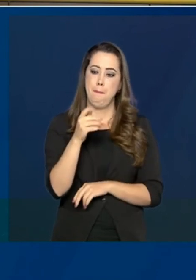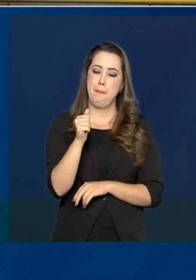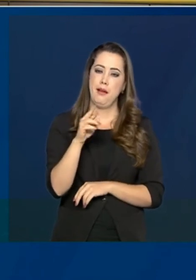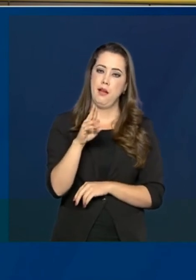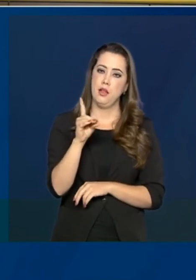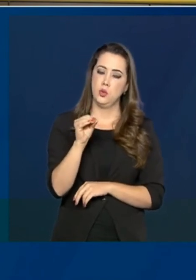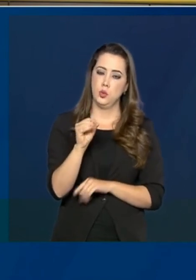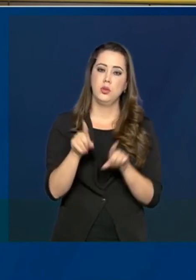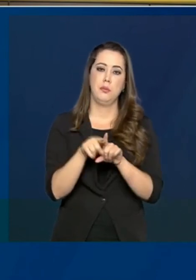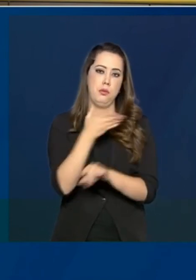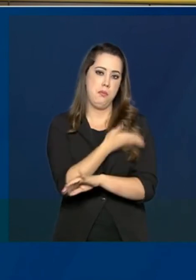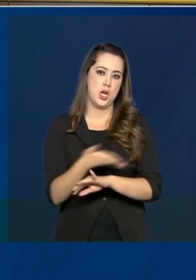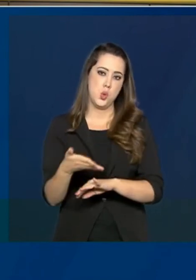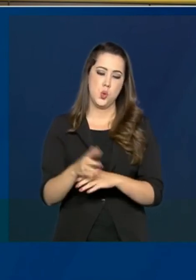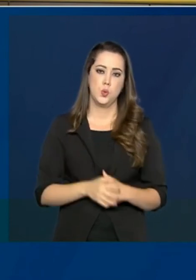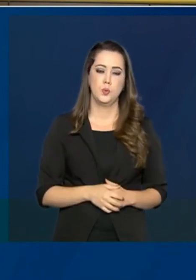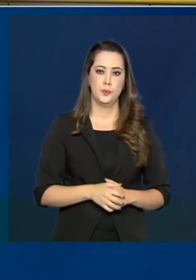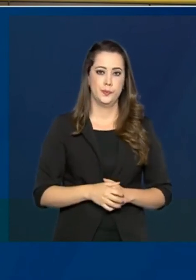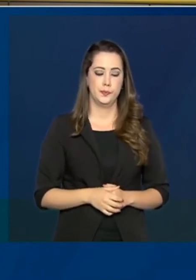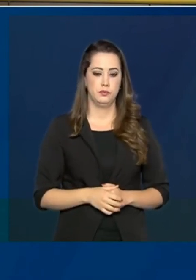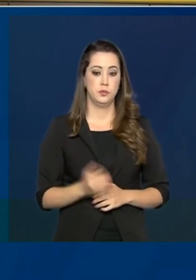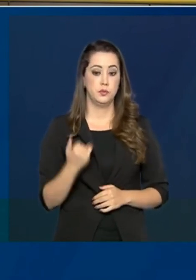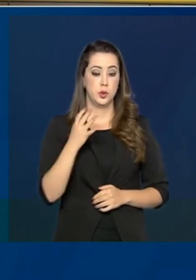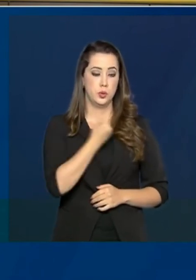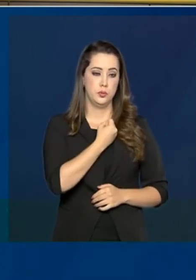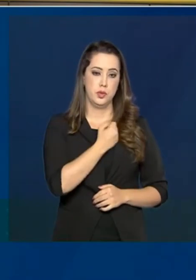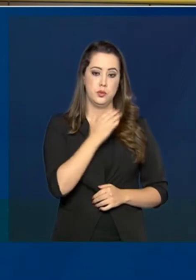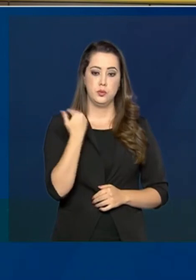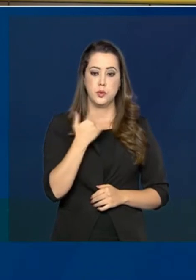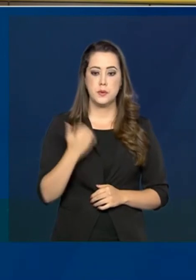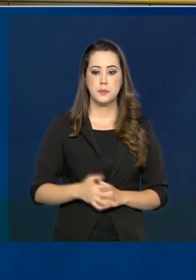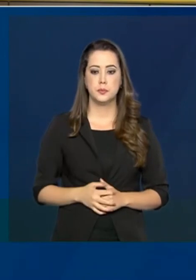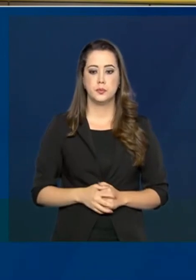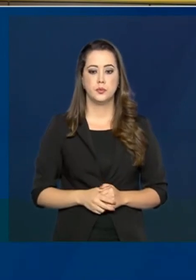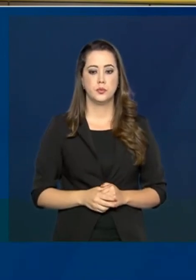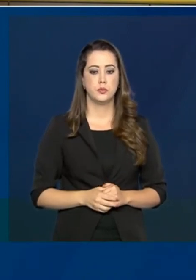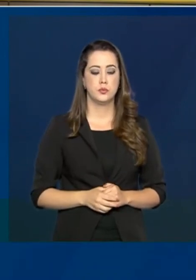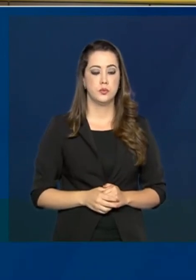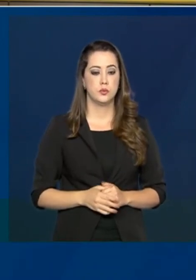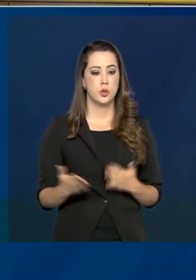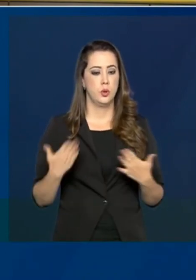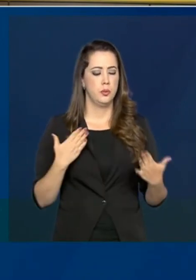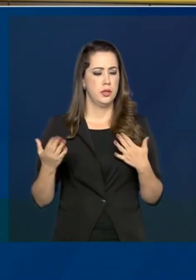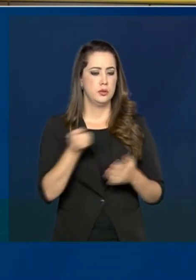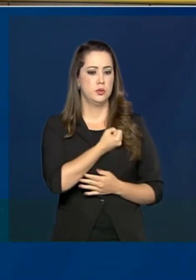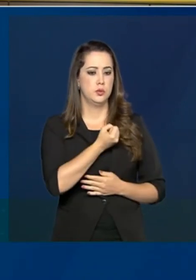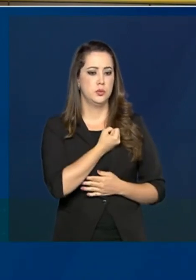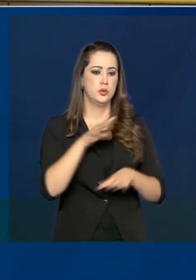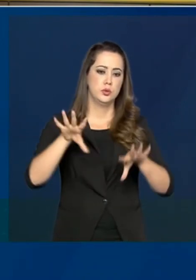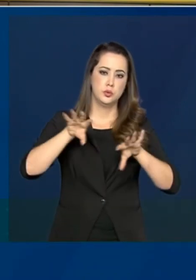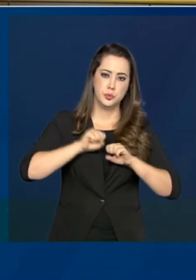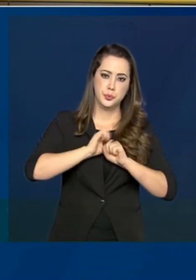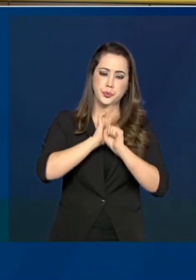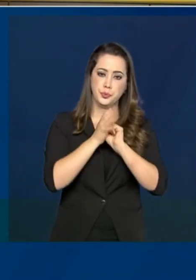raça branca, com o maior número de registros. Próximo. Em relação aos casos confirmados de Covid